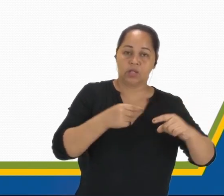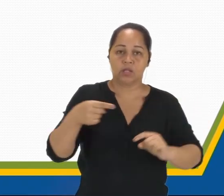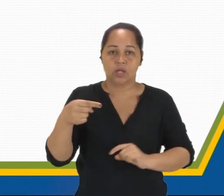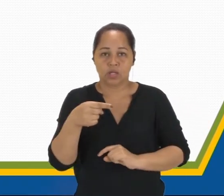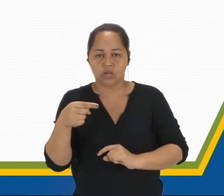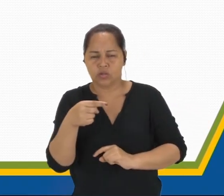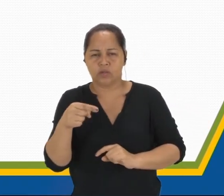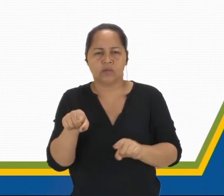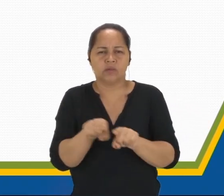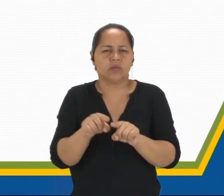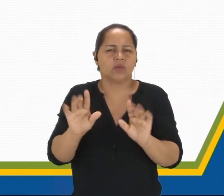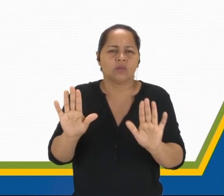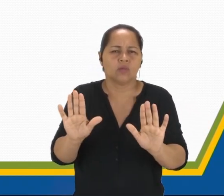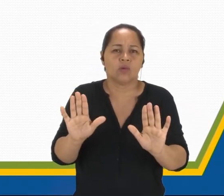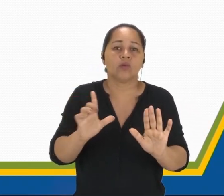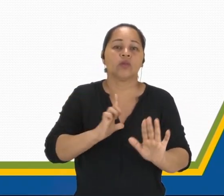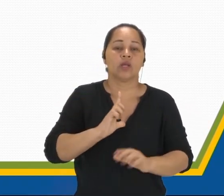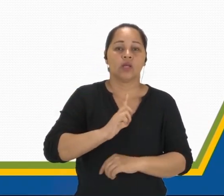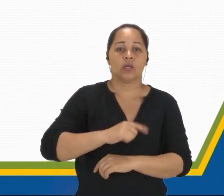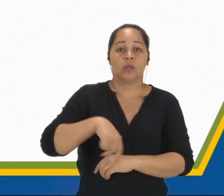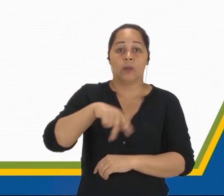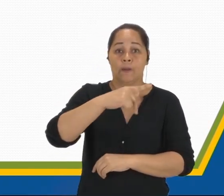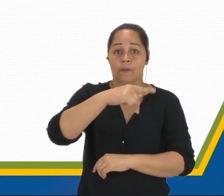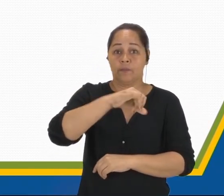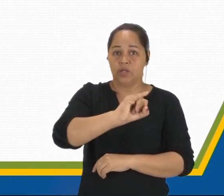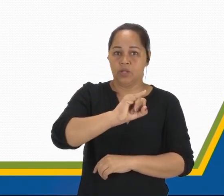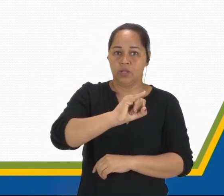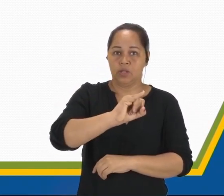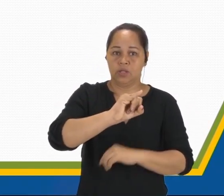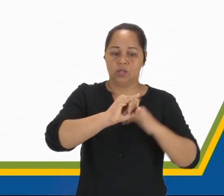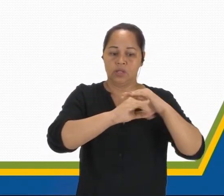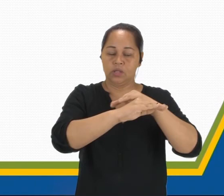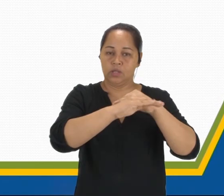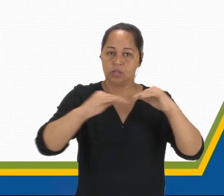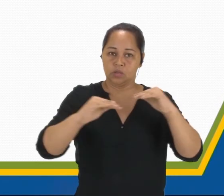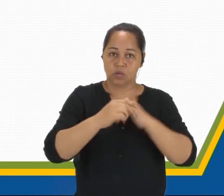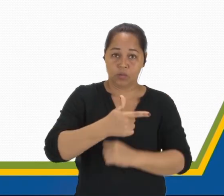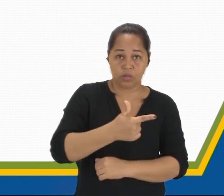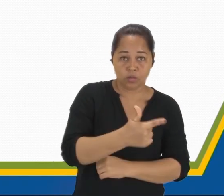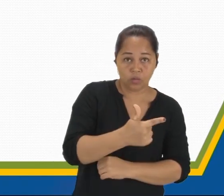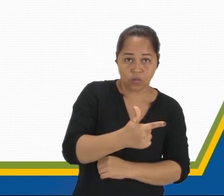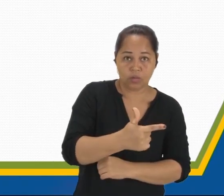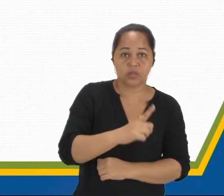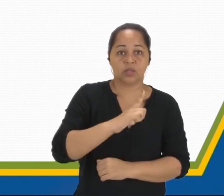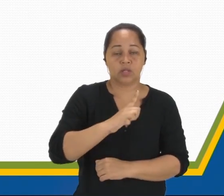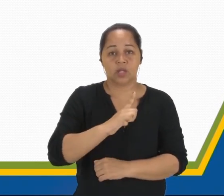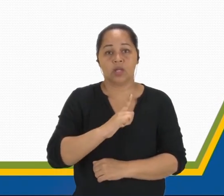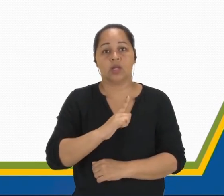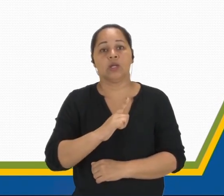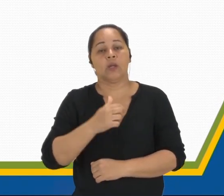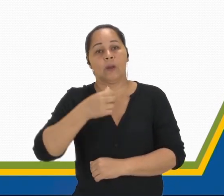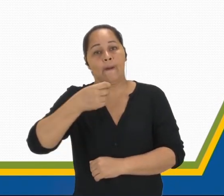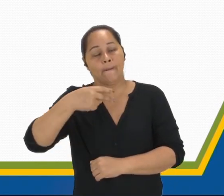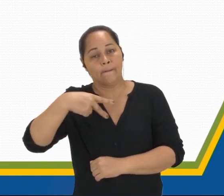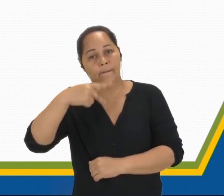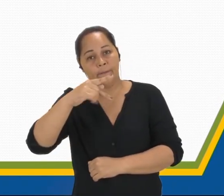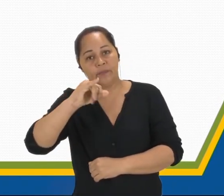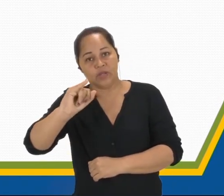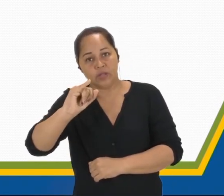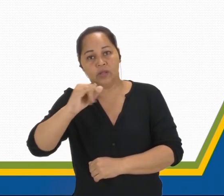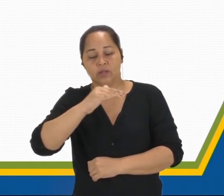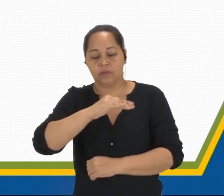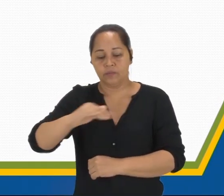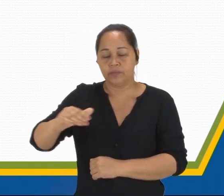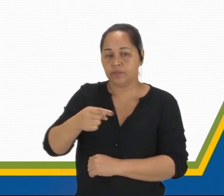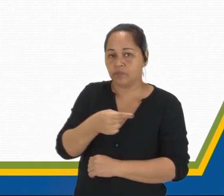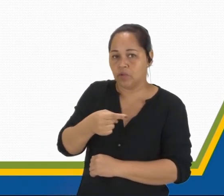é 1. Seno de π é 0, marca em cima do eixo. Seno de 3π sobre 2 é aqui, ó, menos 1. E o seno